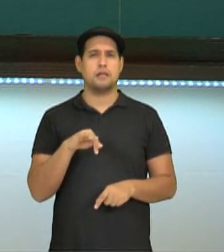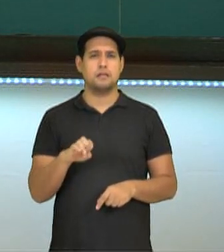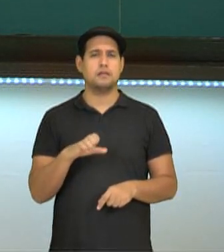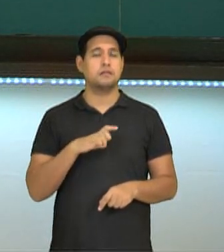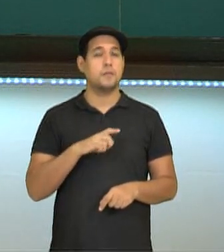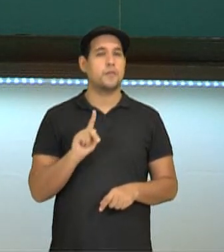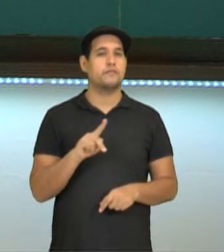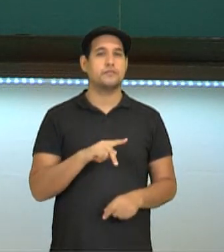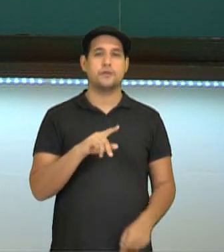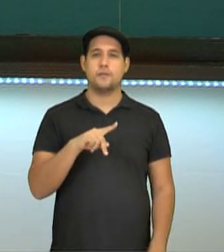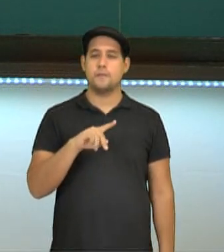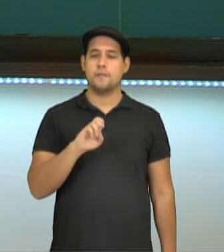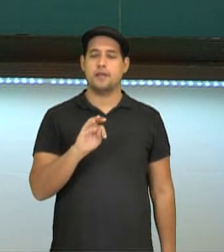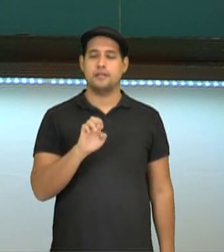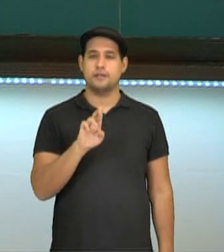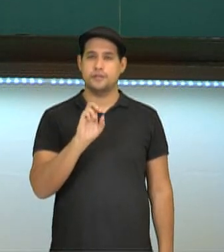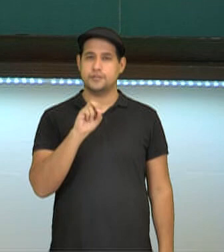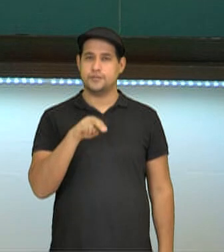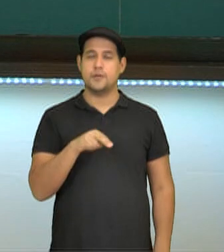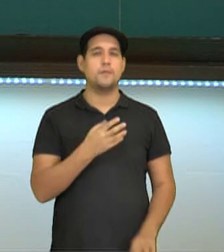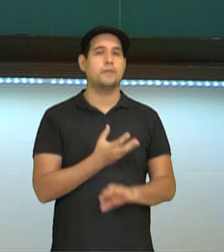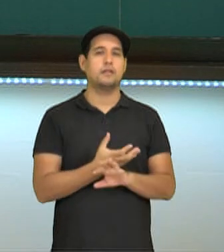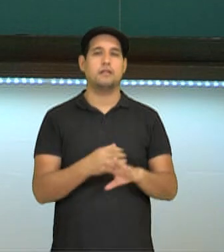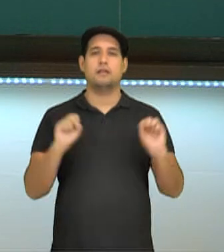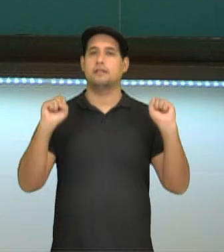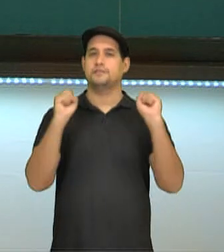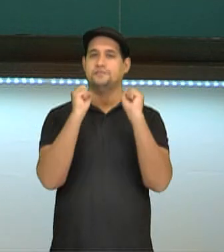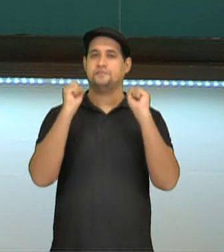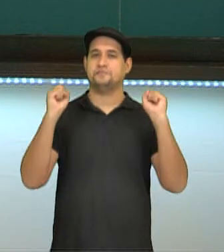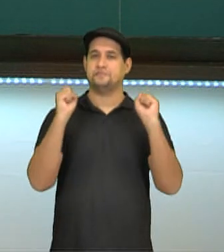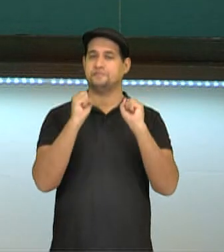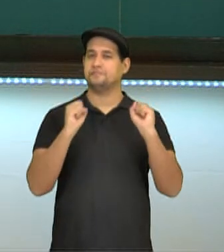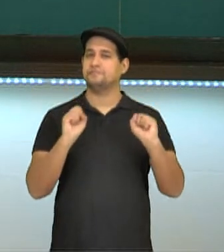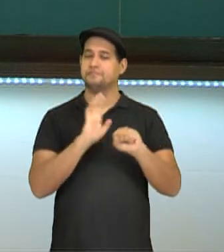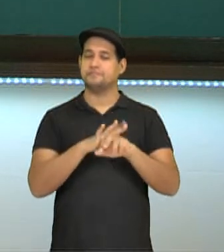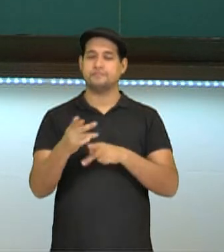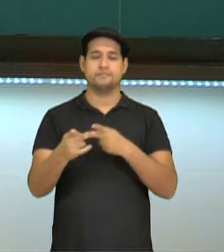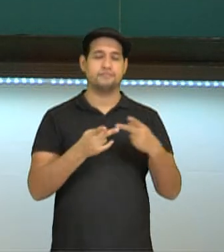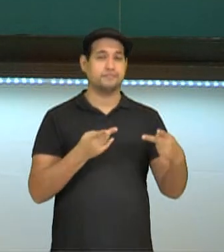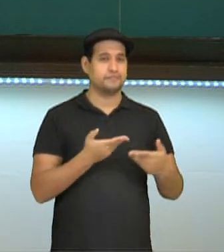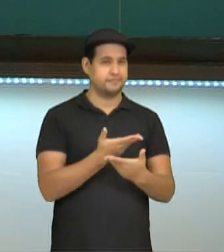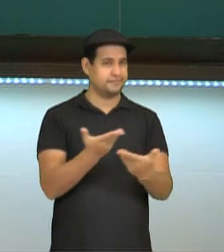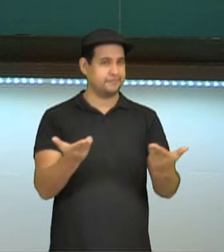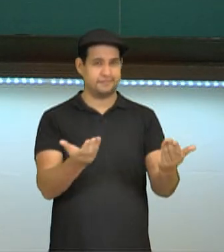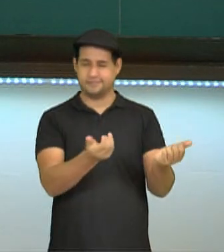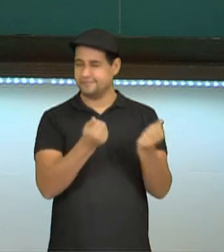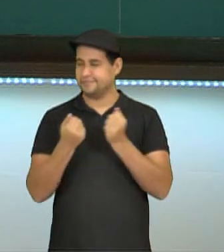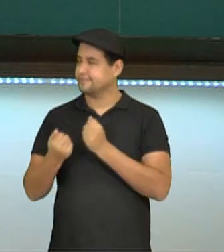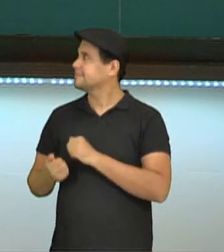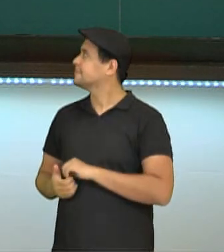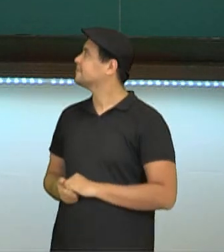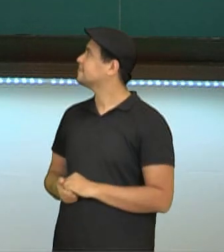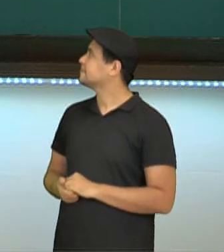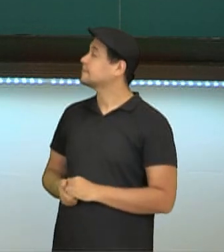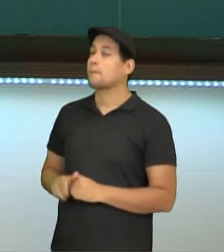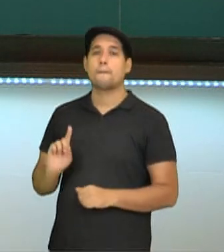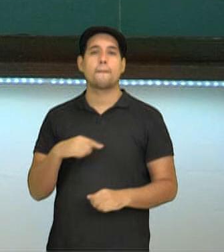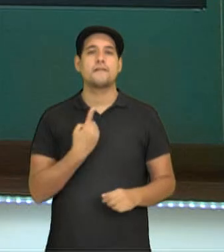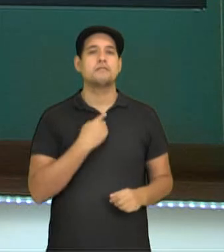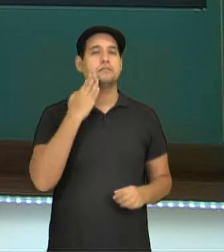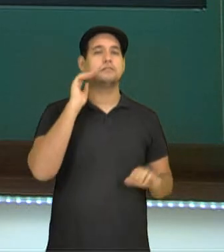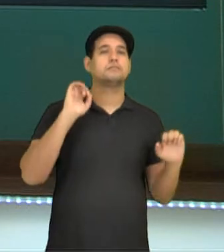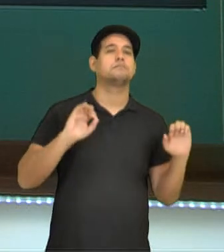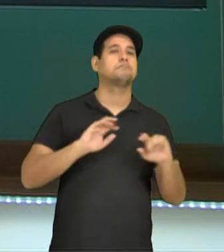Eu sou o professor Peterson, da disciplina de Educação Física, e te convido, vem comigo. Então, a gente vai entender